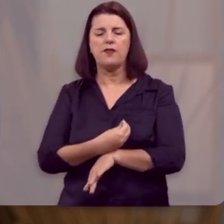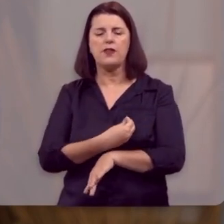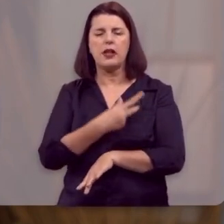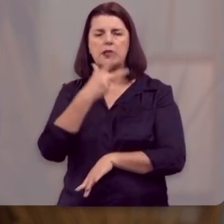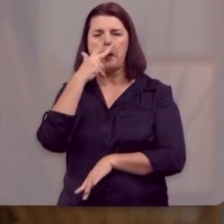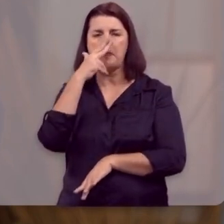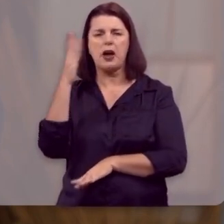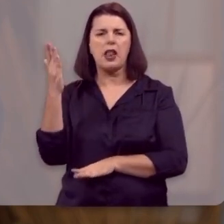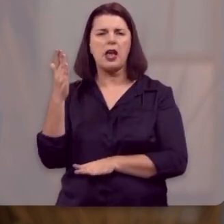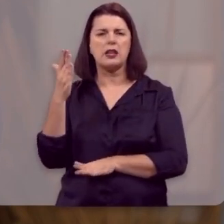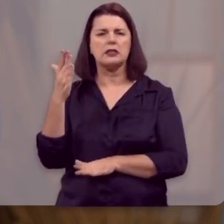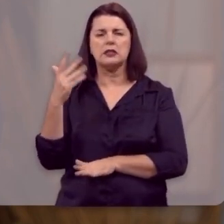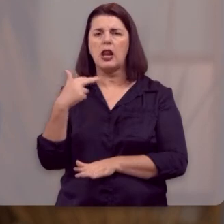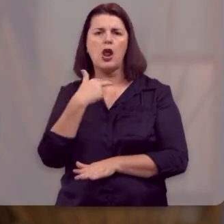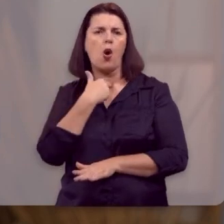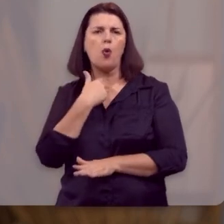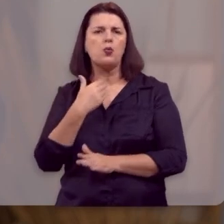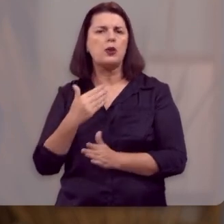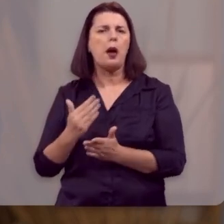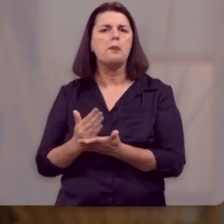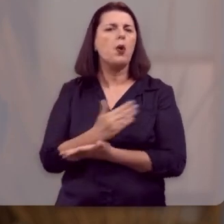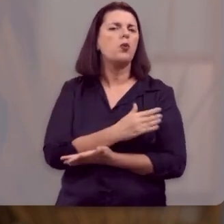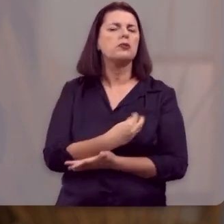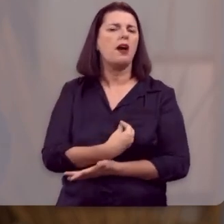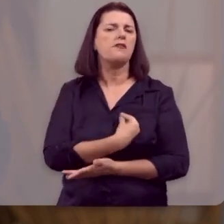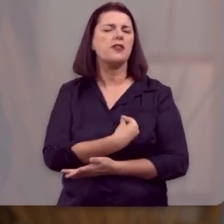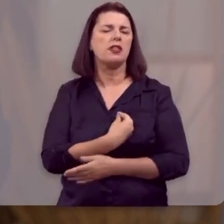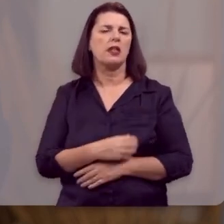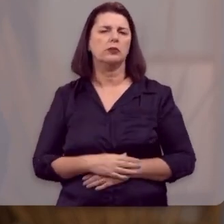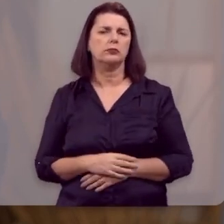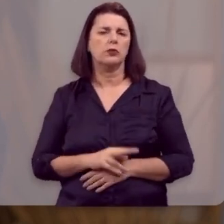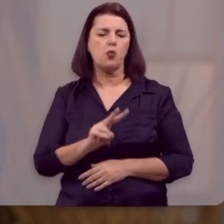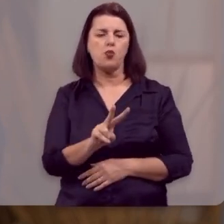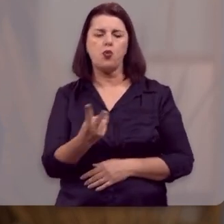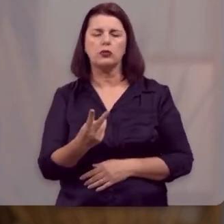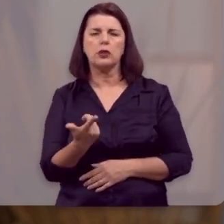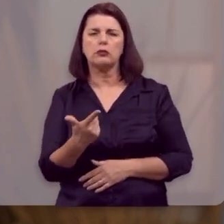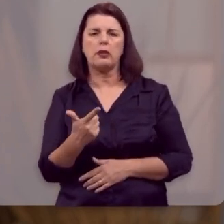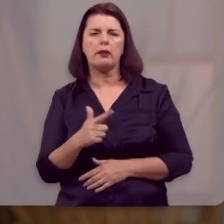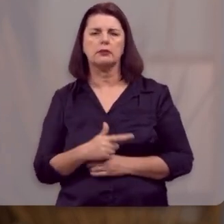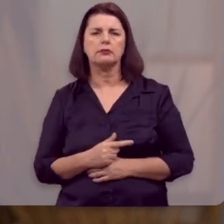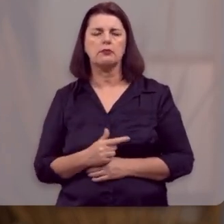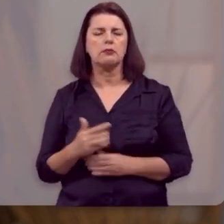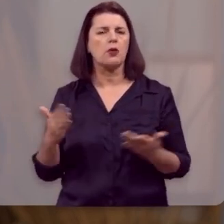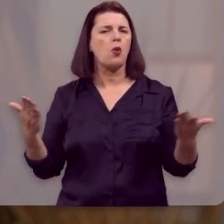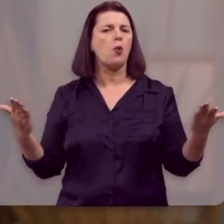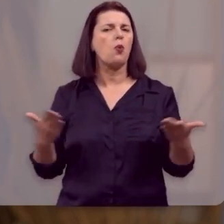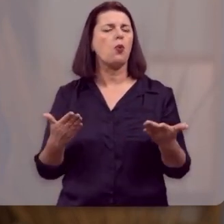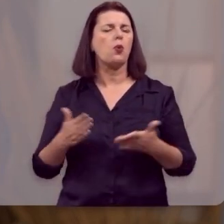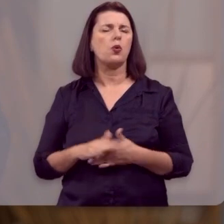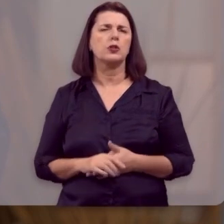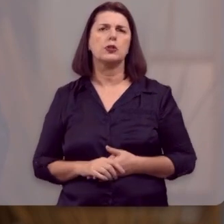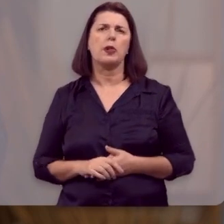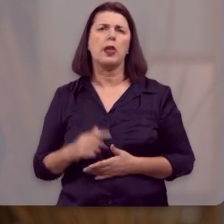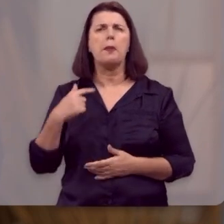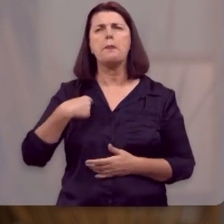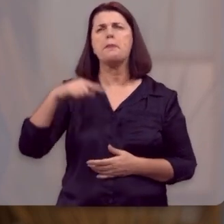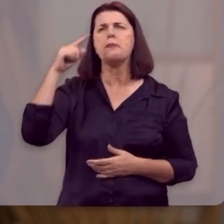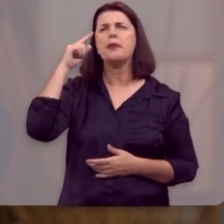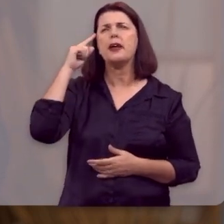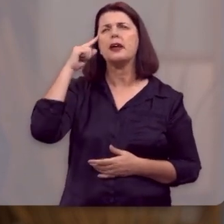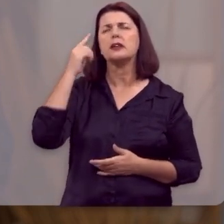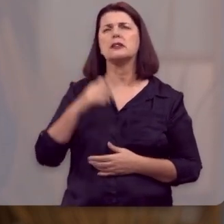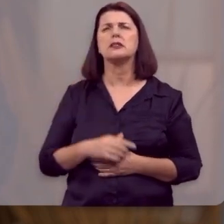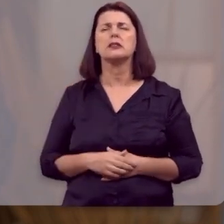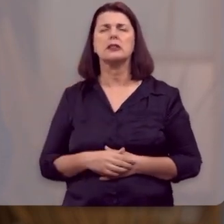e implacável, que ele não pode mudar os rumos da sua vida. Hoje eles abraçariam a